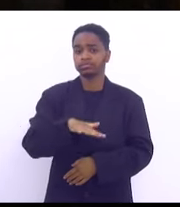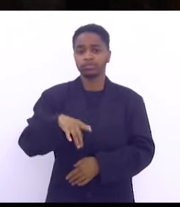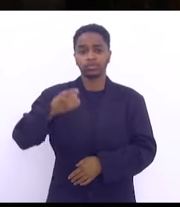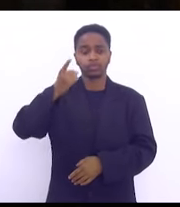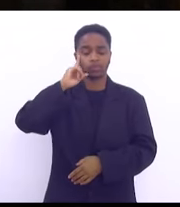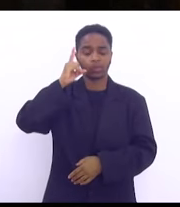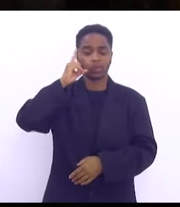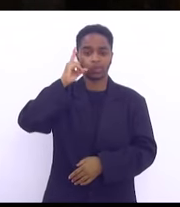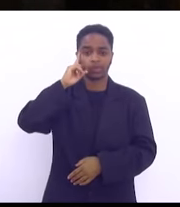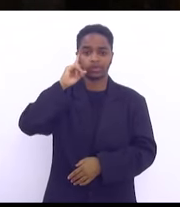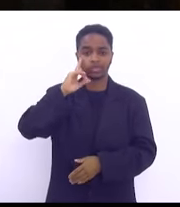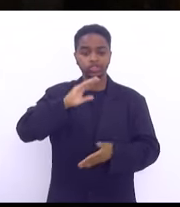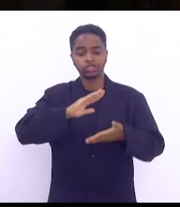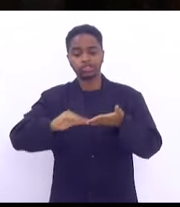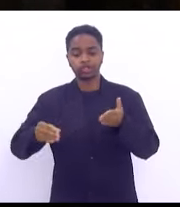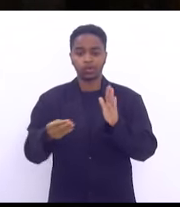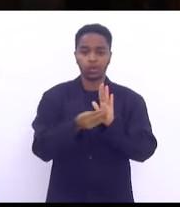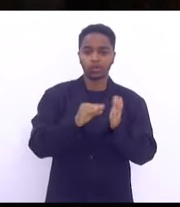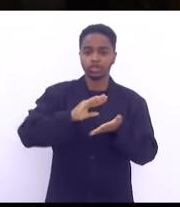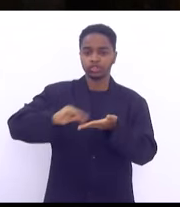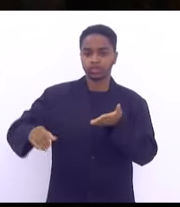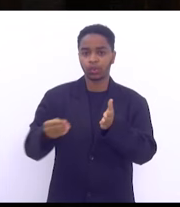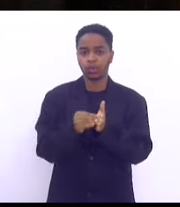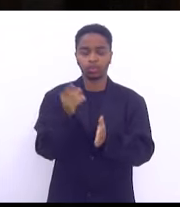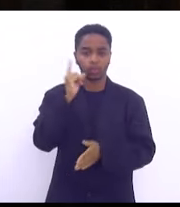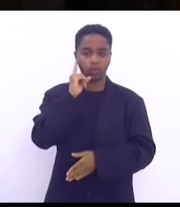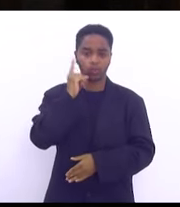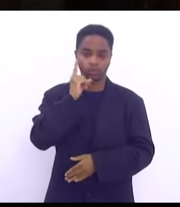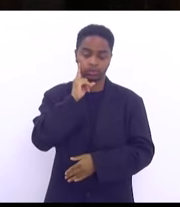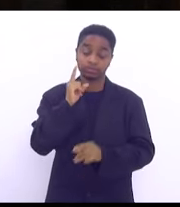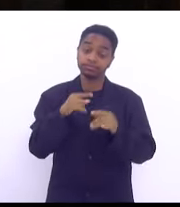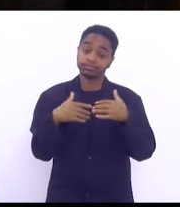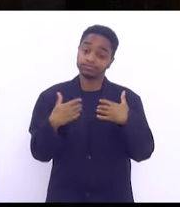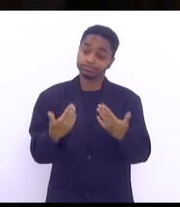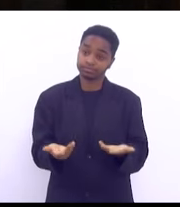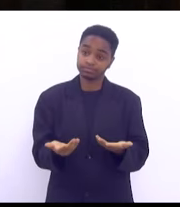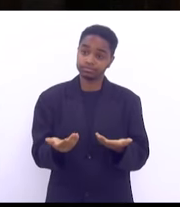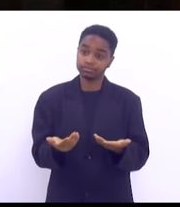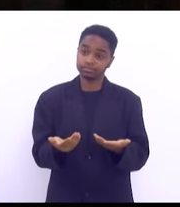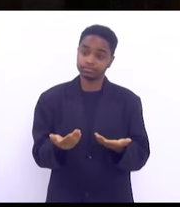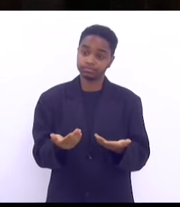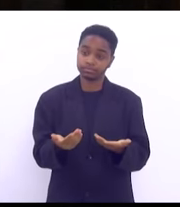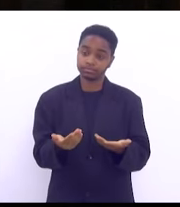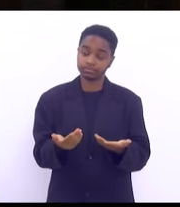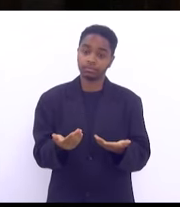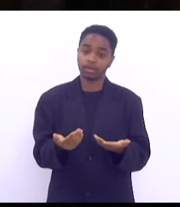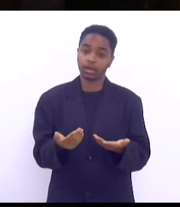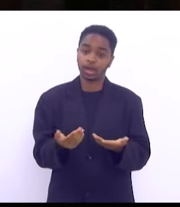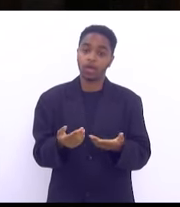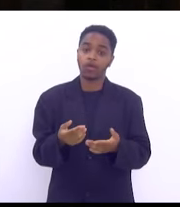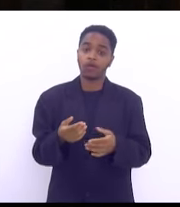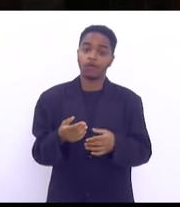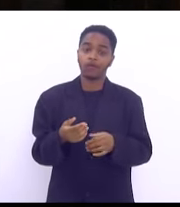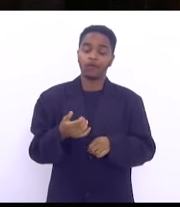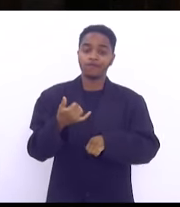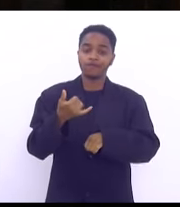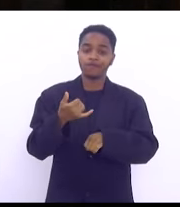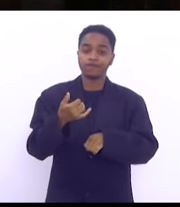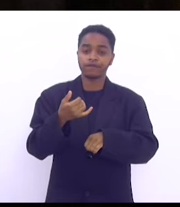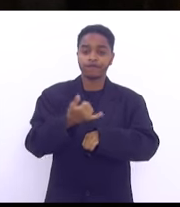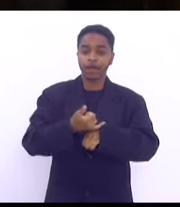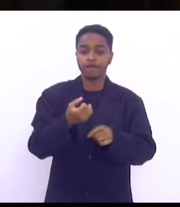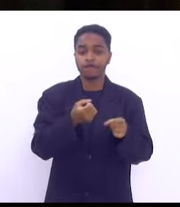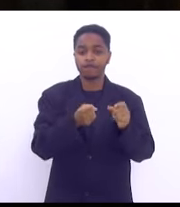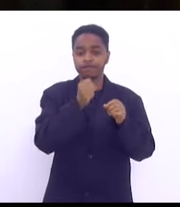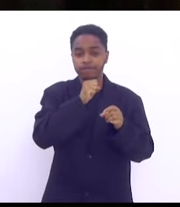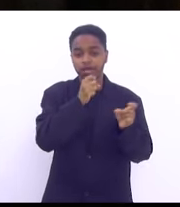o hidrômetro, coloca hidrômetro. E aí, com a palavra, os ferros velhos do Rio de Janeiro.